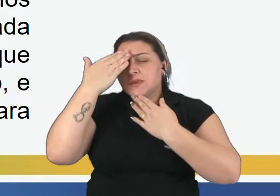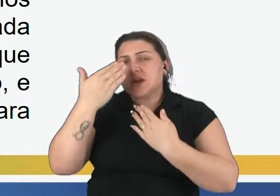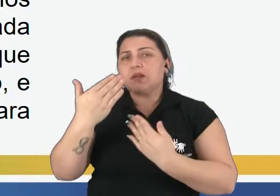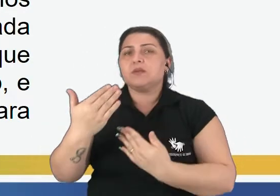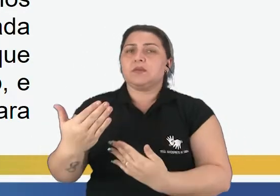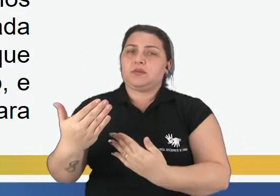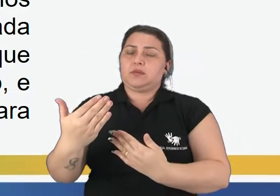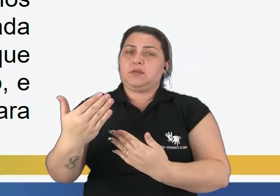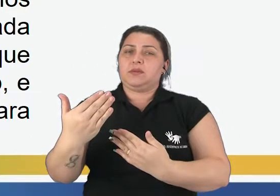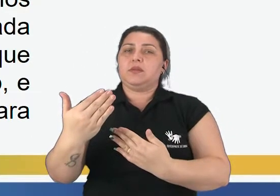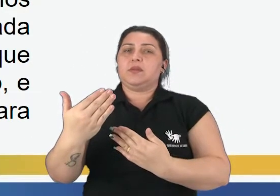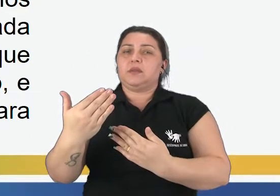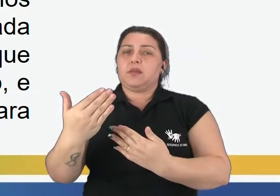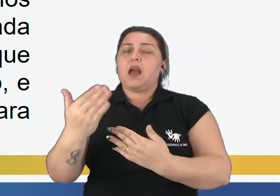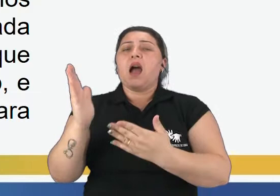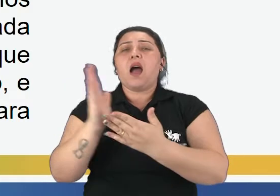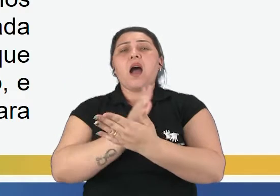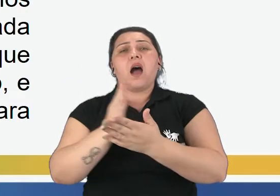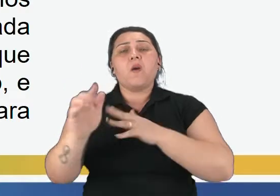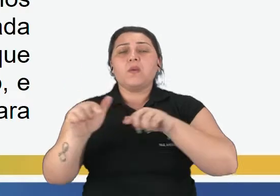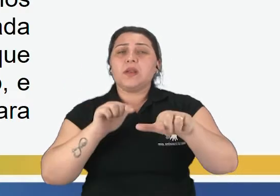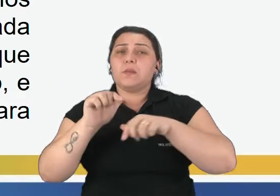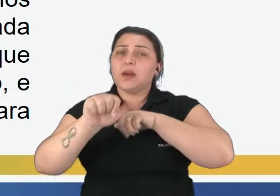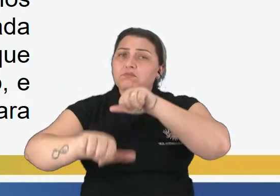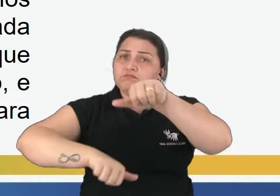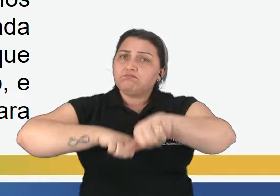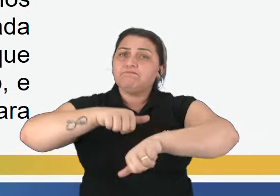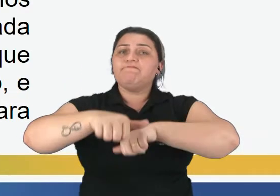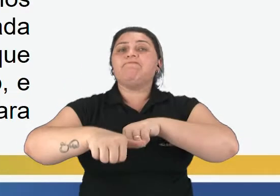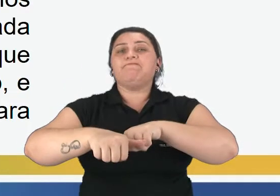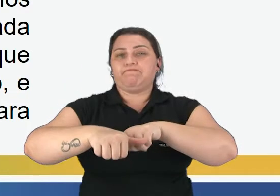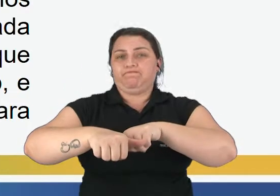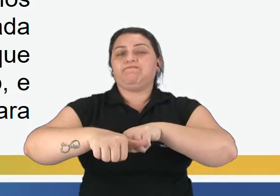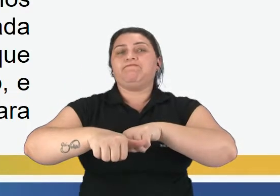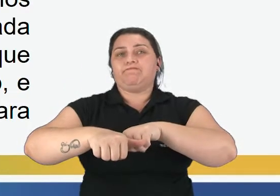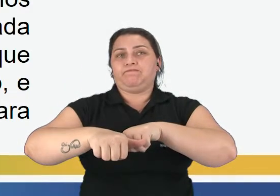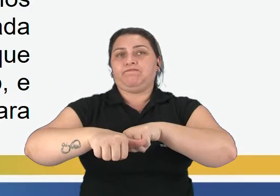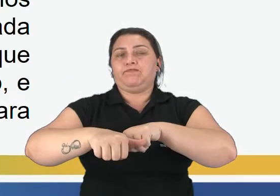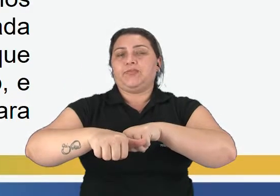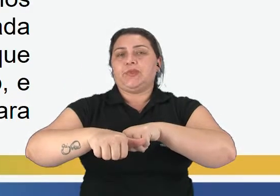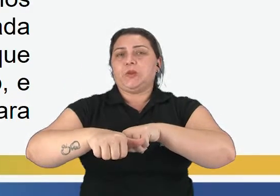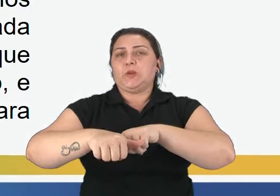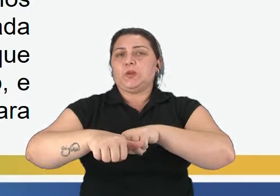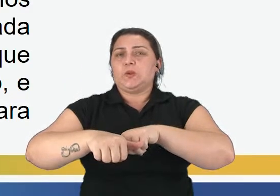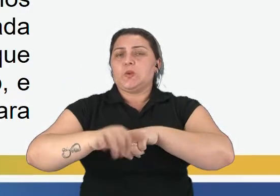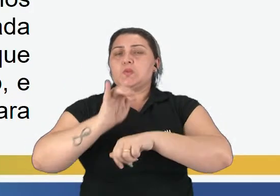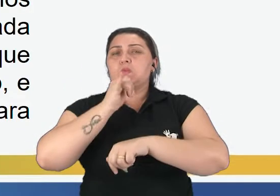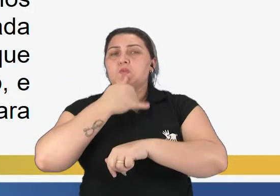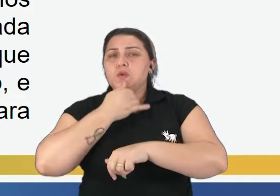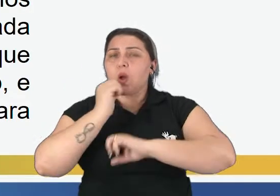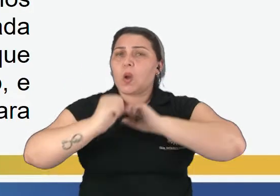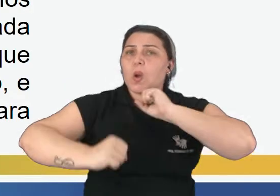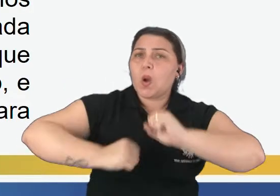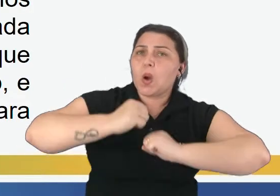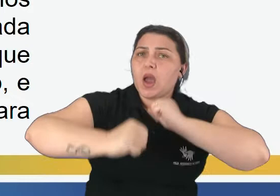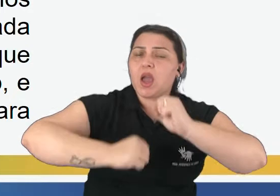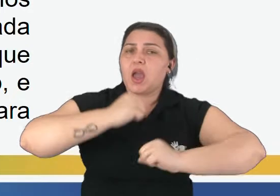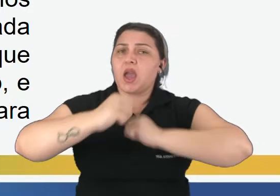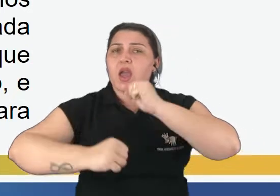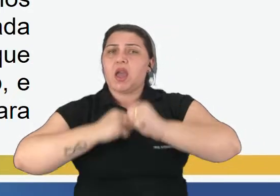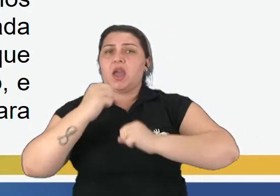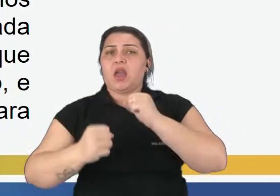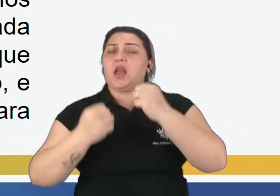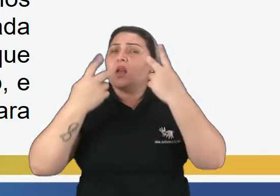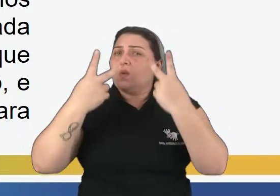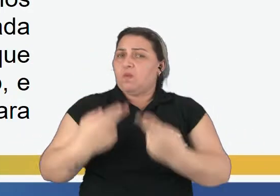eles, prestando-lhes algum serviço em troca. Fico muito chateada de vê-los correndo para cá e para lá como